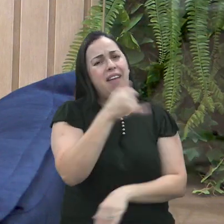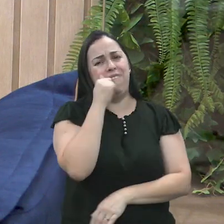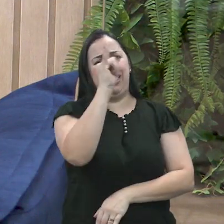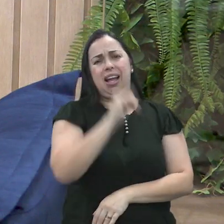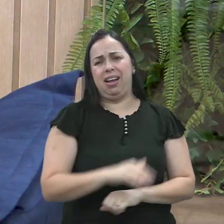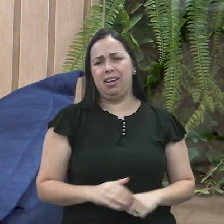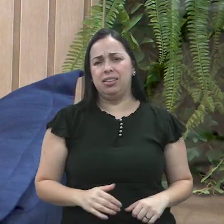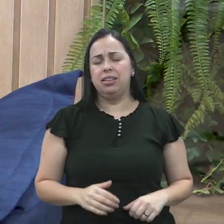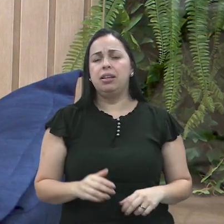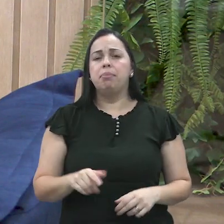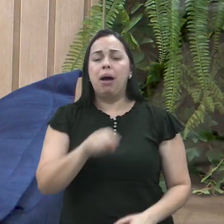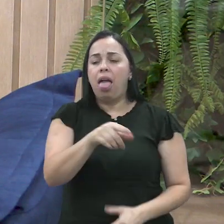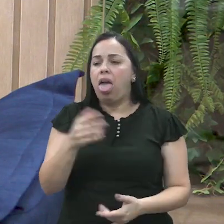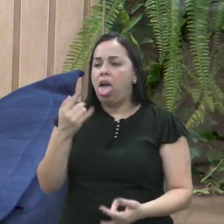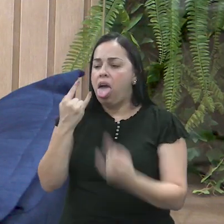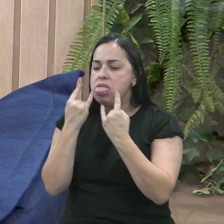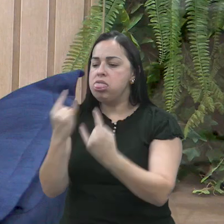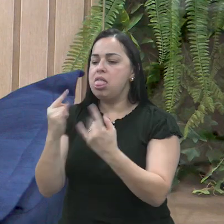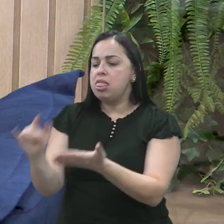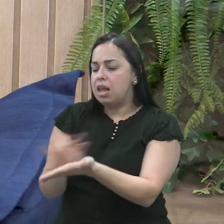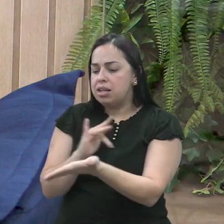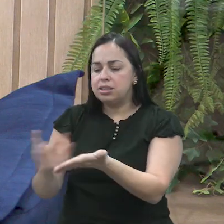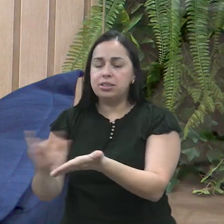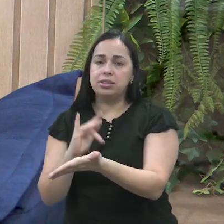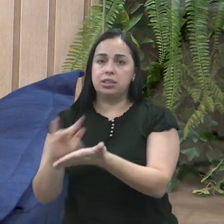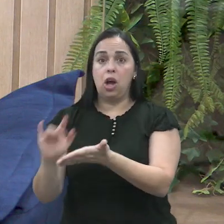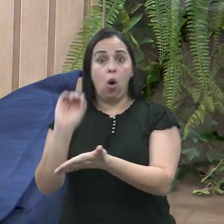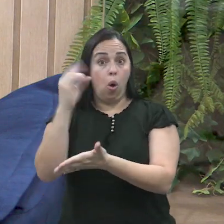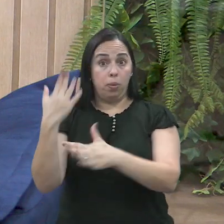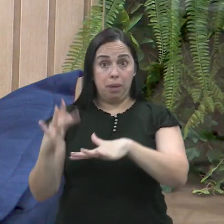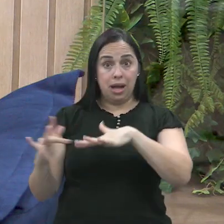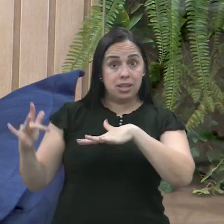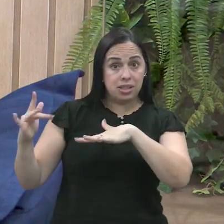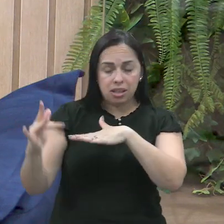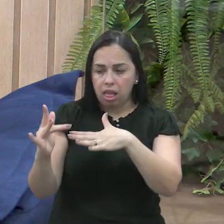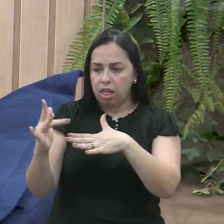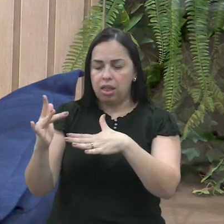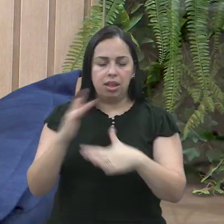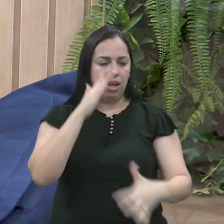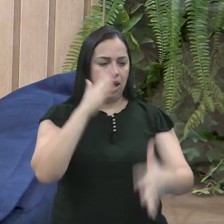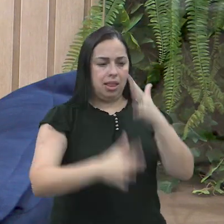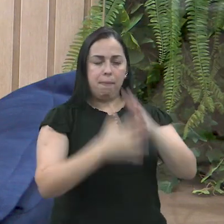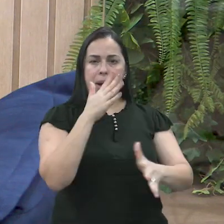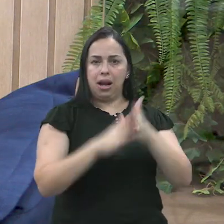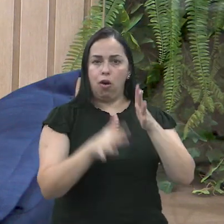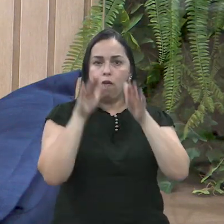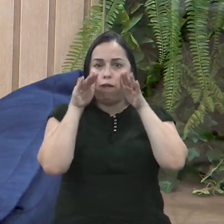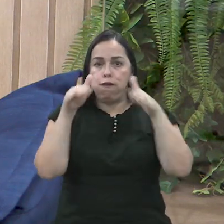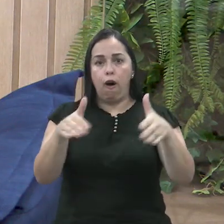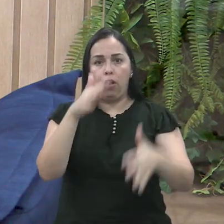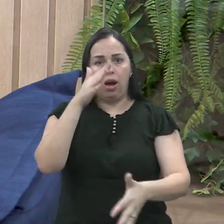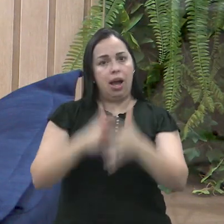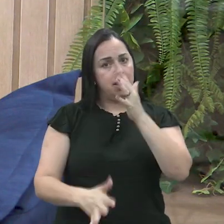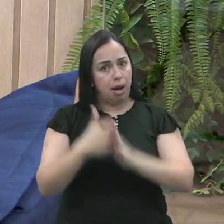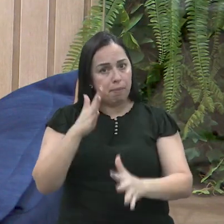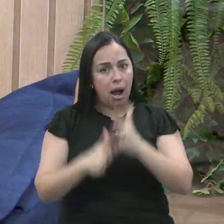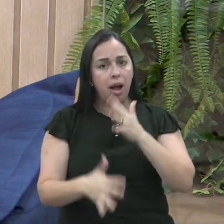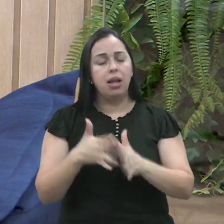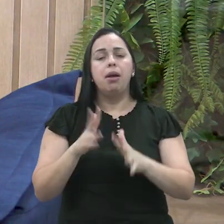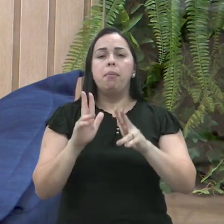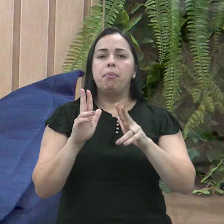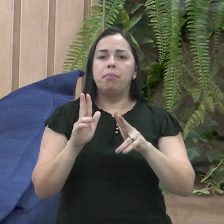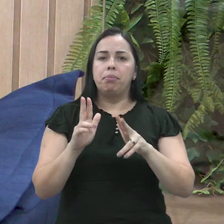que elas não fiquem tão presas a um celular ou a uma rede social e atrapalhem no foco, atrapalhem